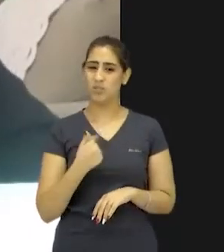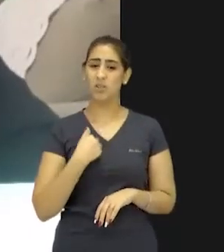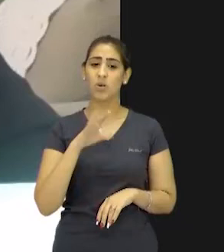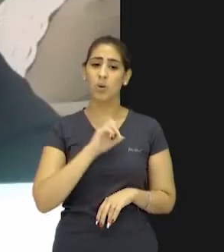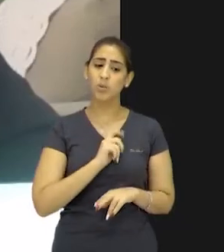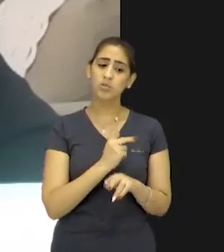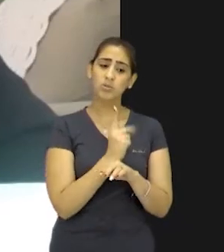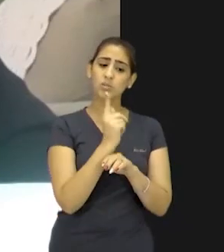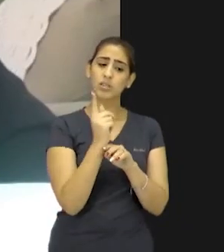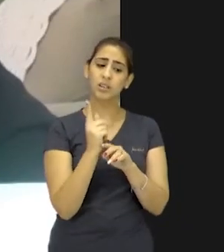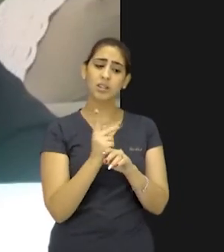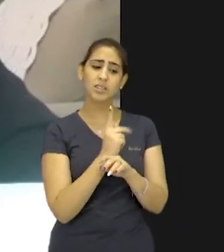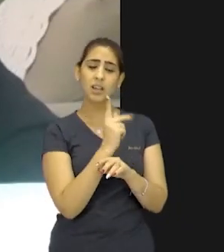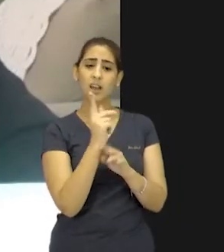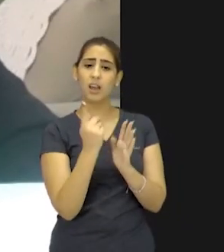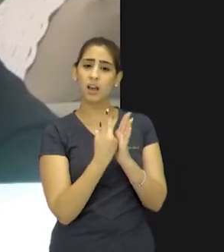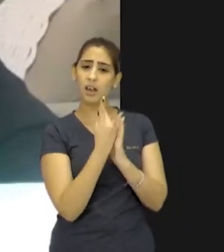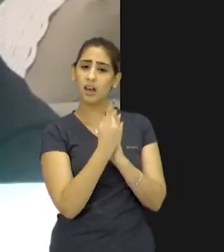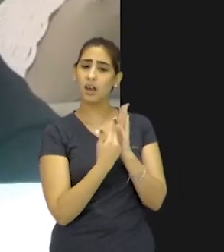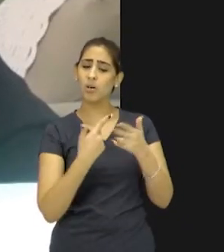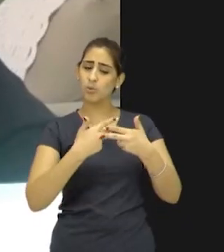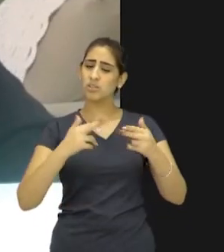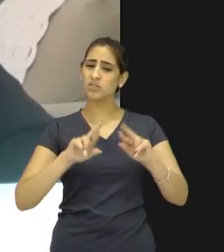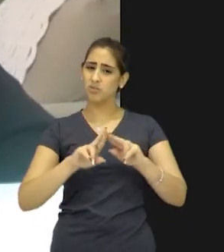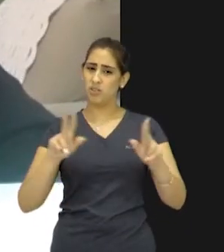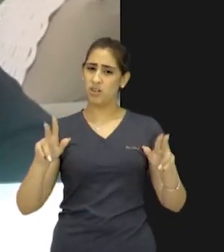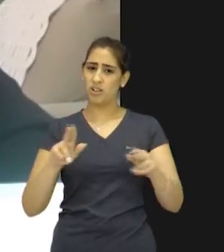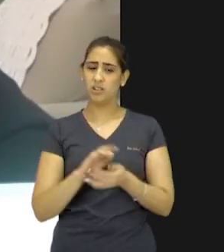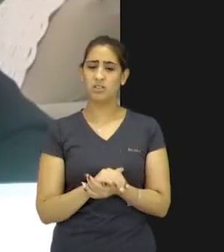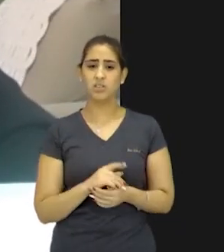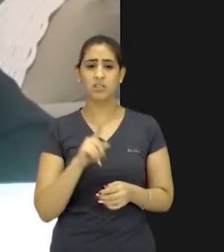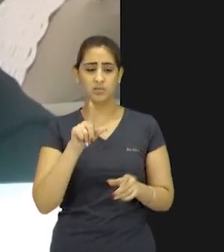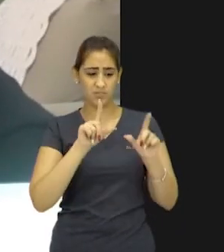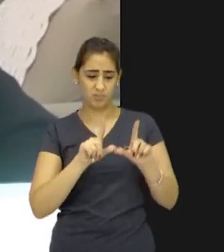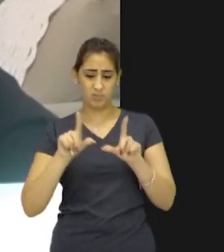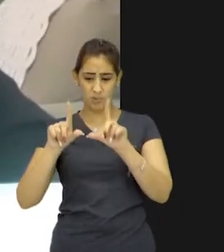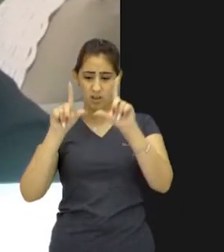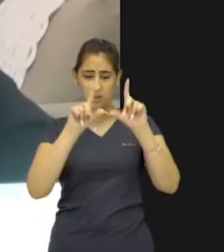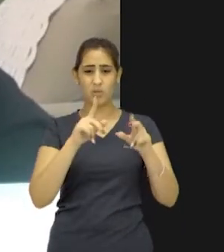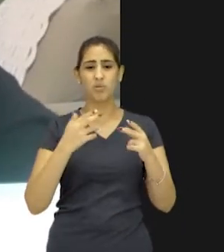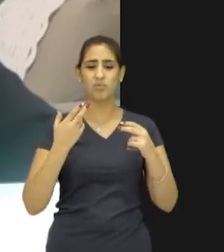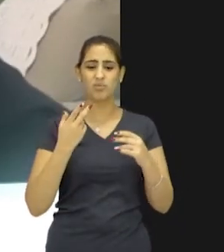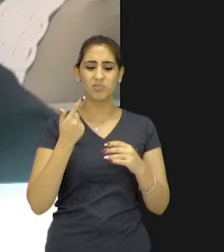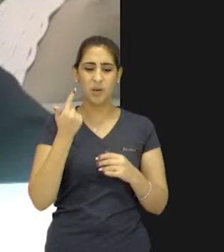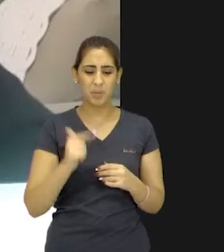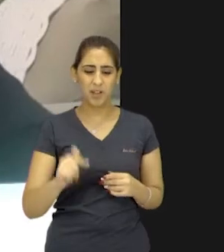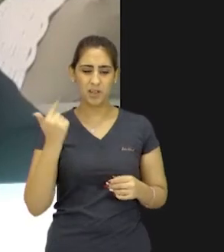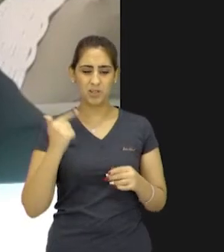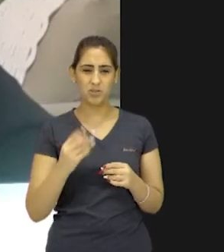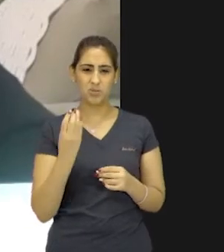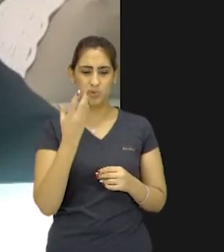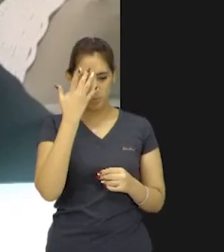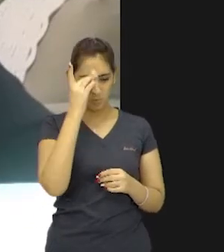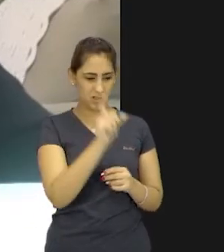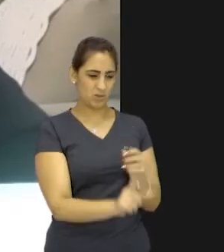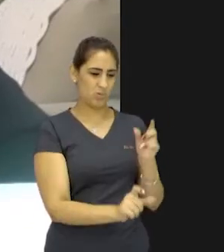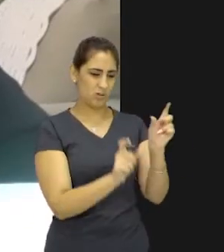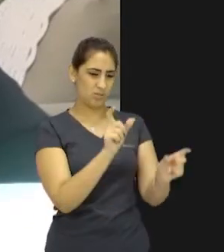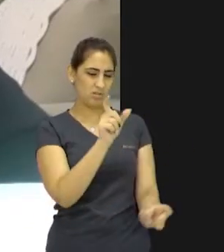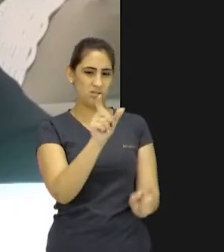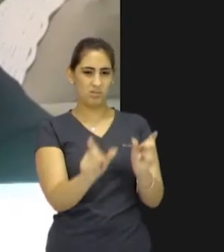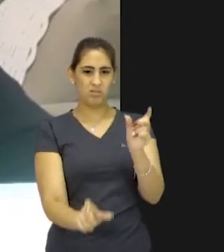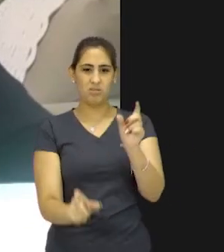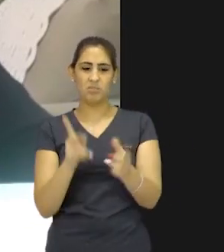coisas o tempo, né, diferente. Então, o quadrinho você repete muito o personagem, você tem que estar